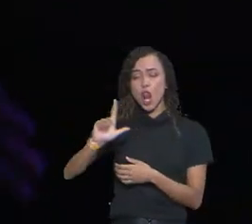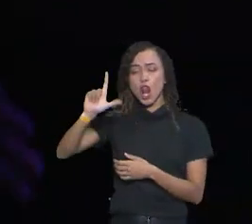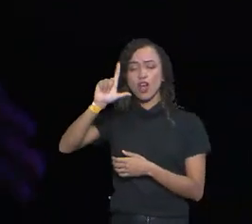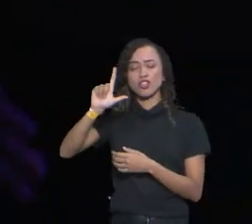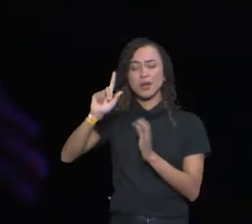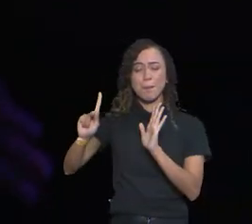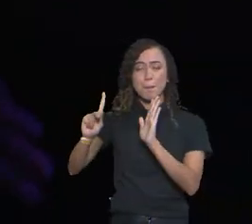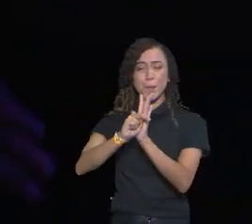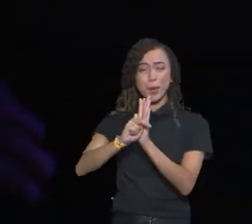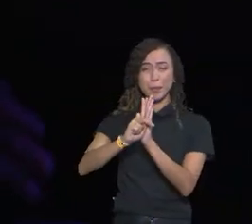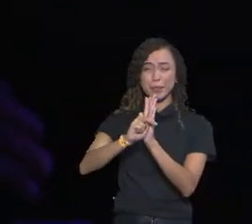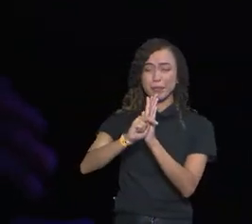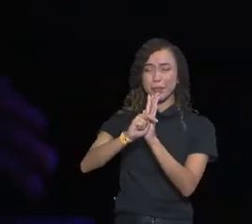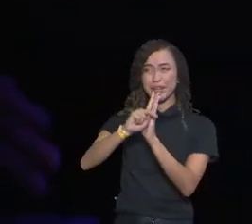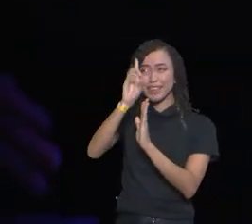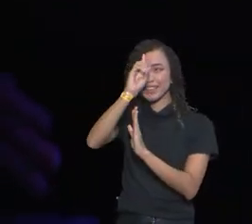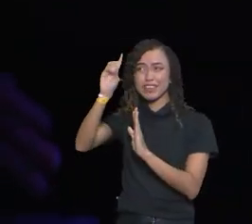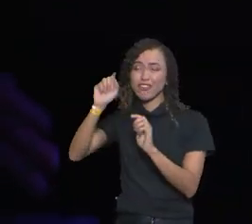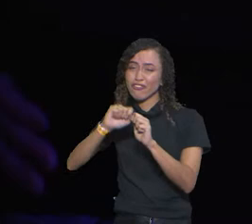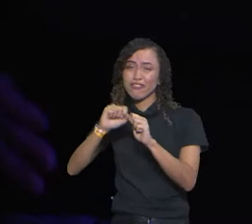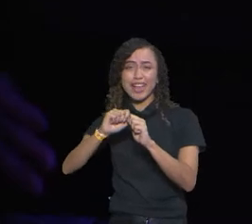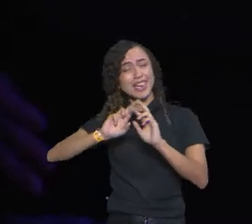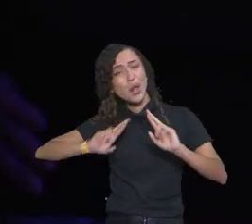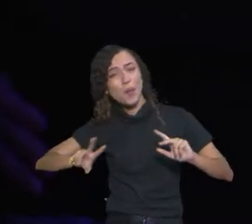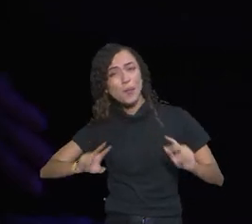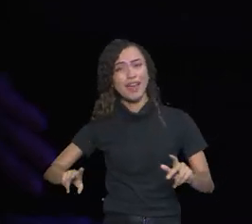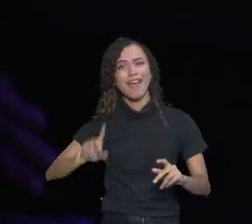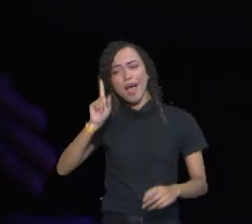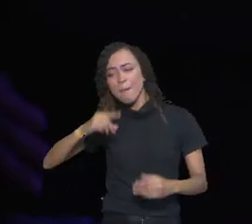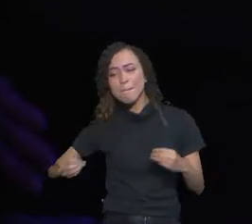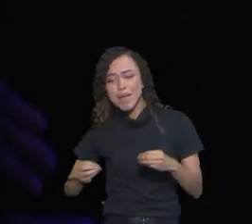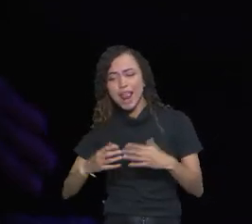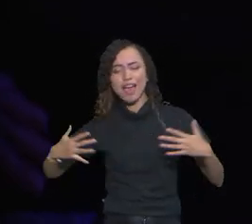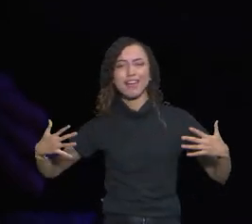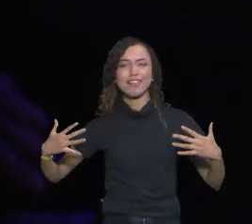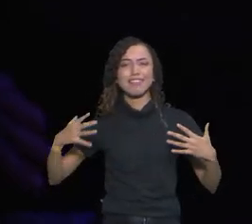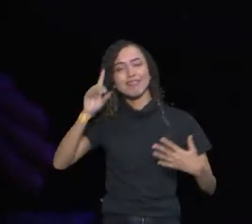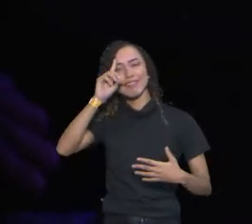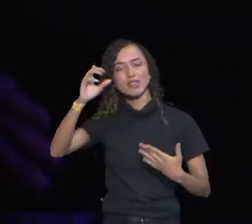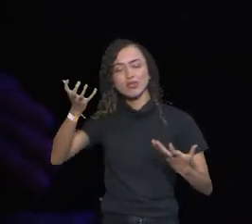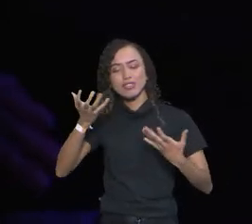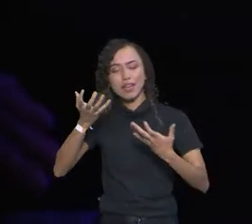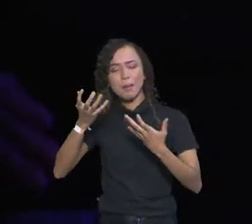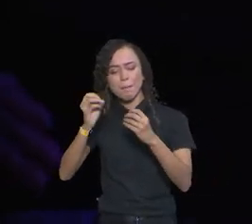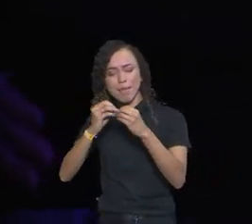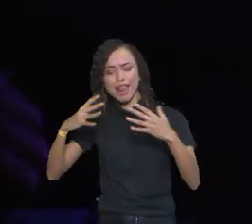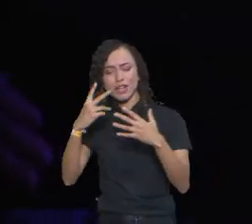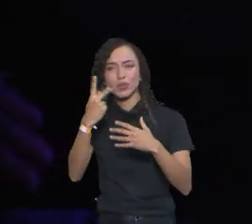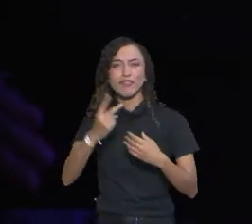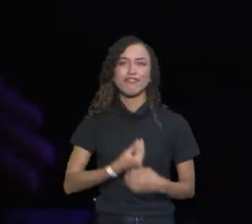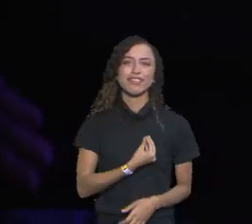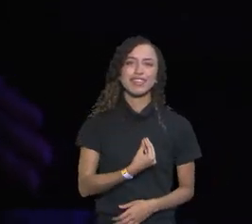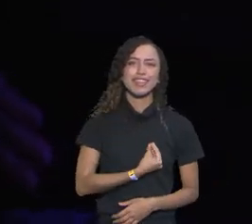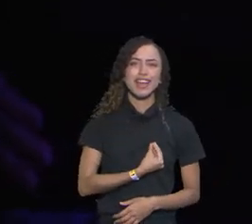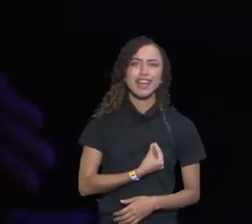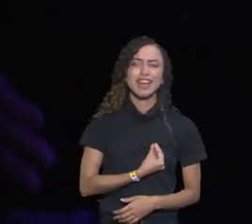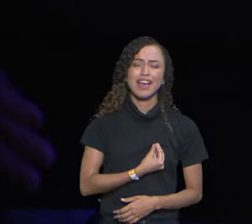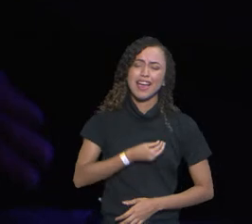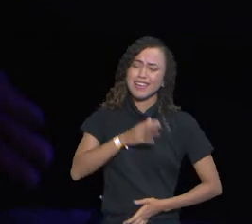lógica para aquilo que Deus faz quando é milagre e Deus quer fazer um milagre hoje na tua vida